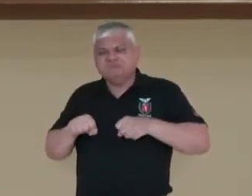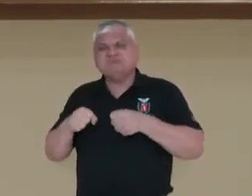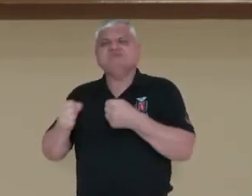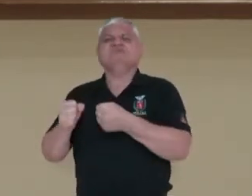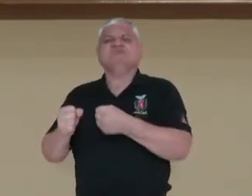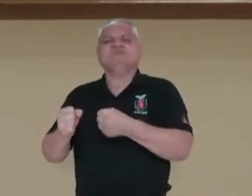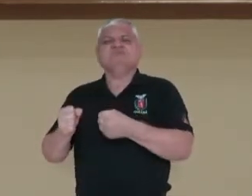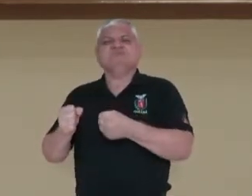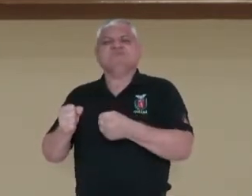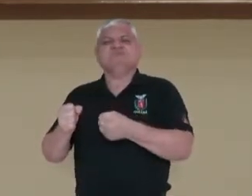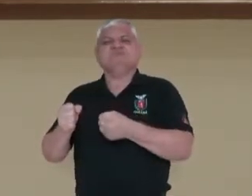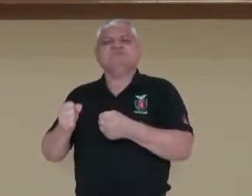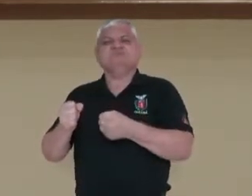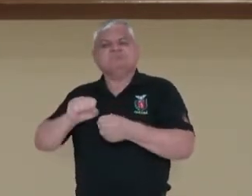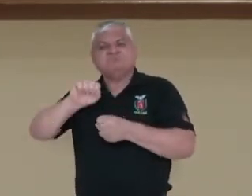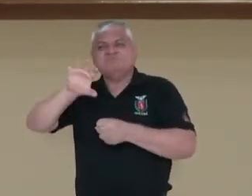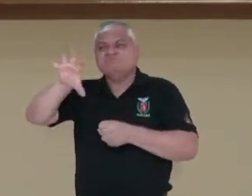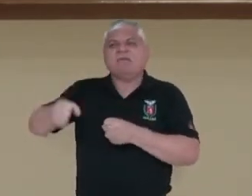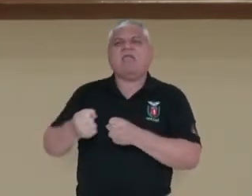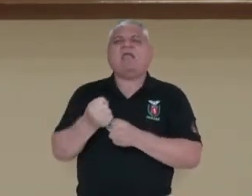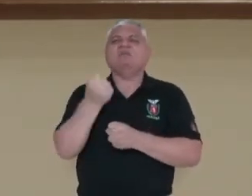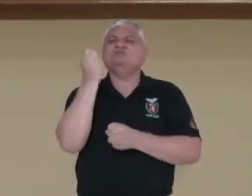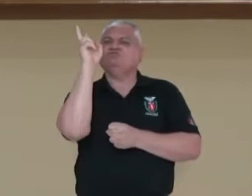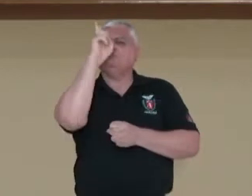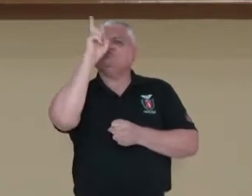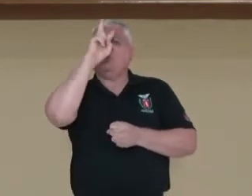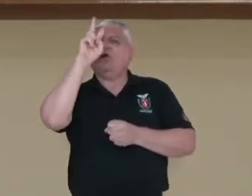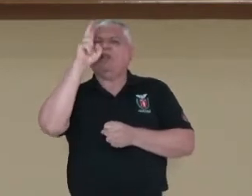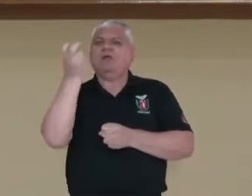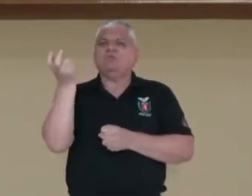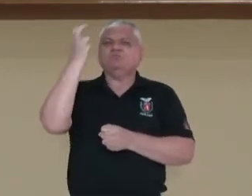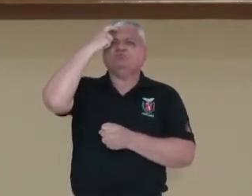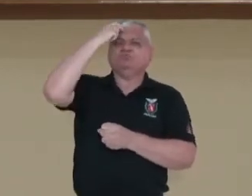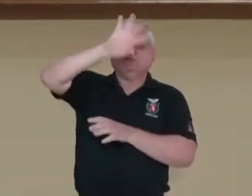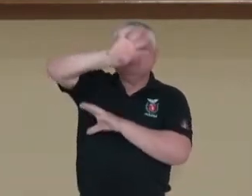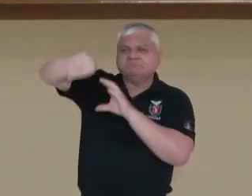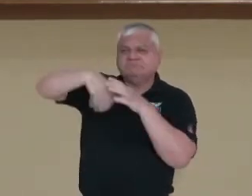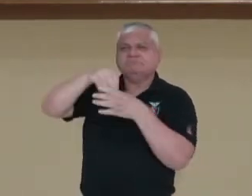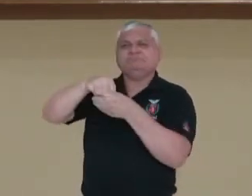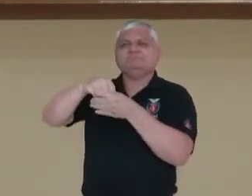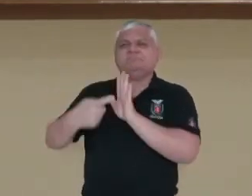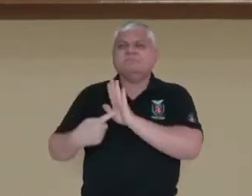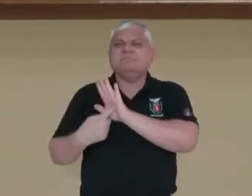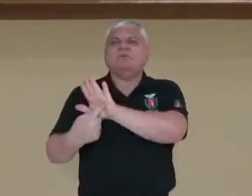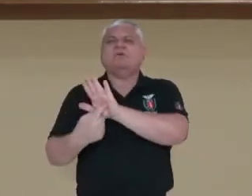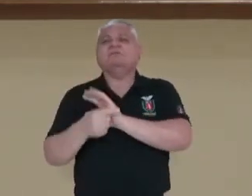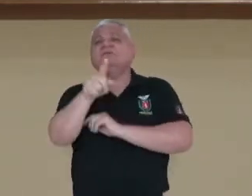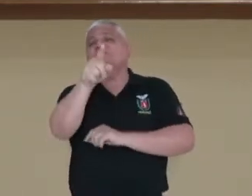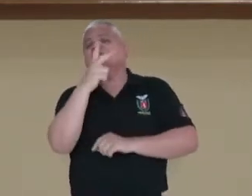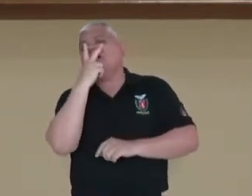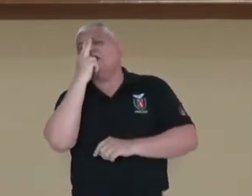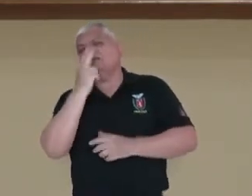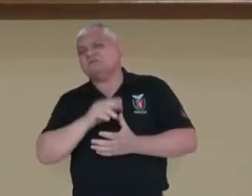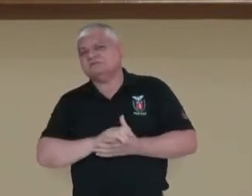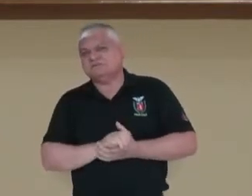foram escravizados aqui no Brasil e da valorização desse povo, né? O que a gente pensa a respeito disso?